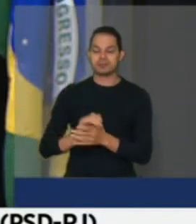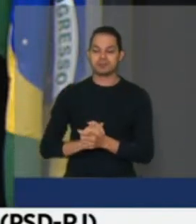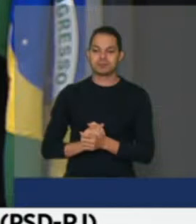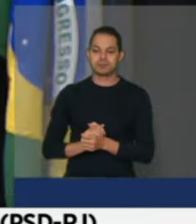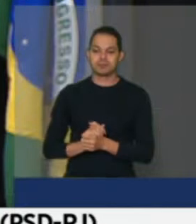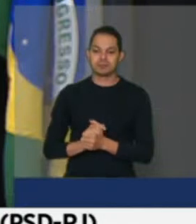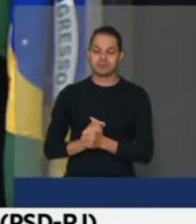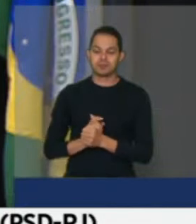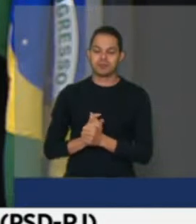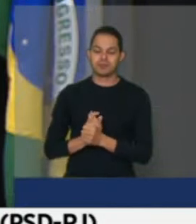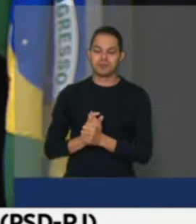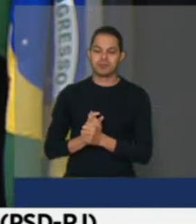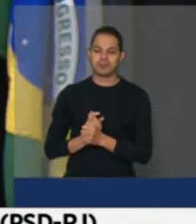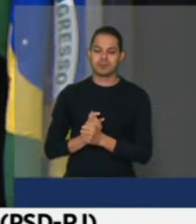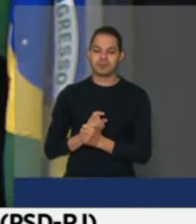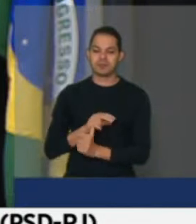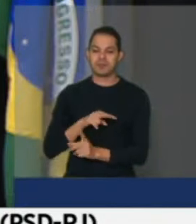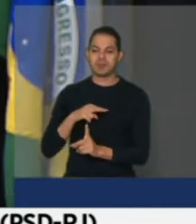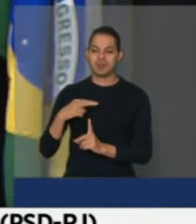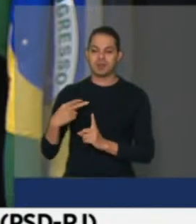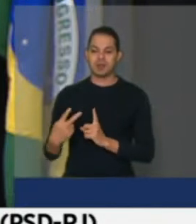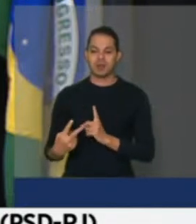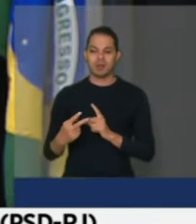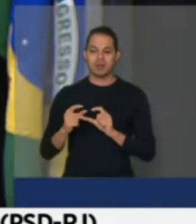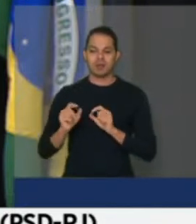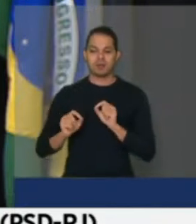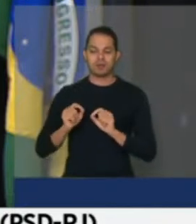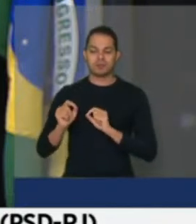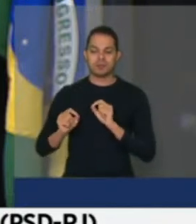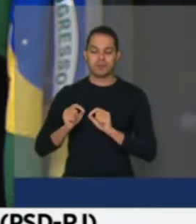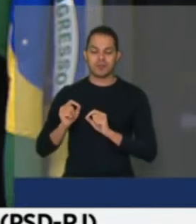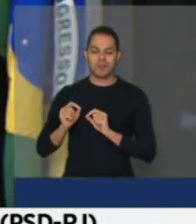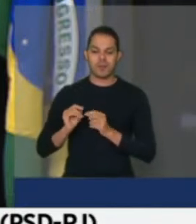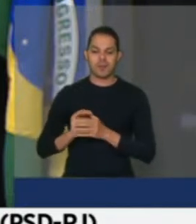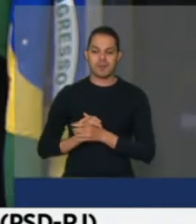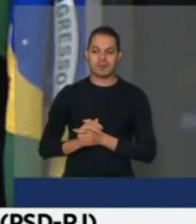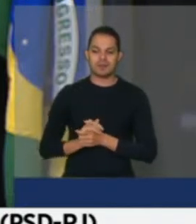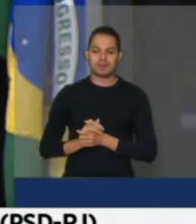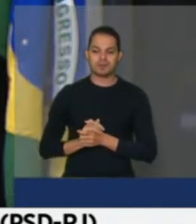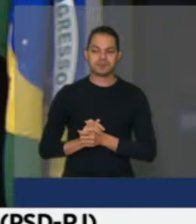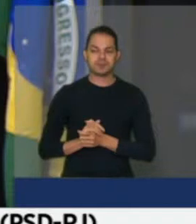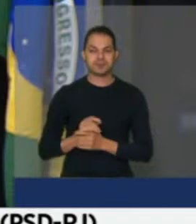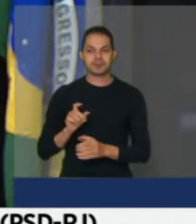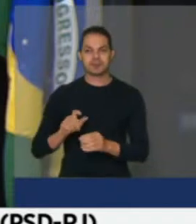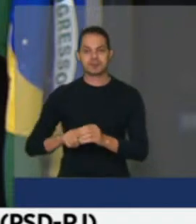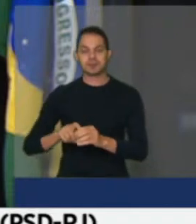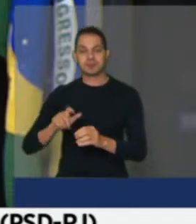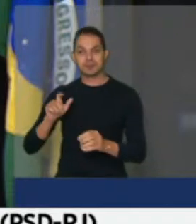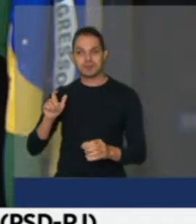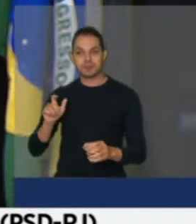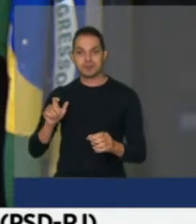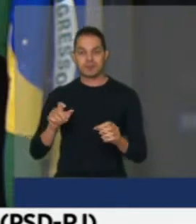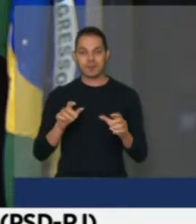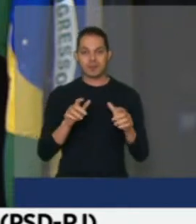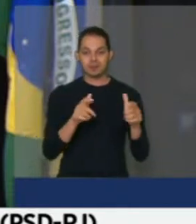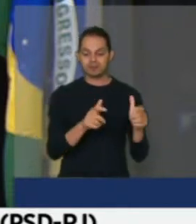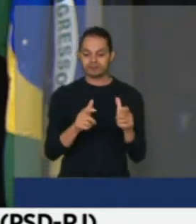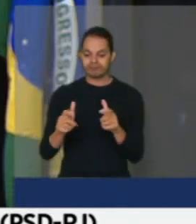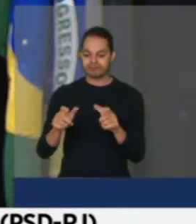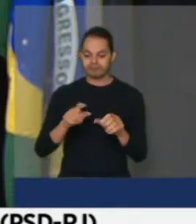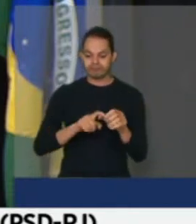desta referida visão se trata do princípio da independência das instâncias,